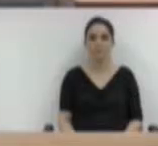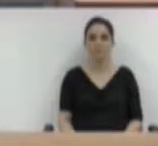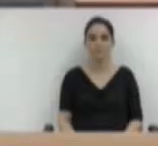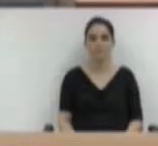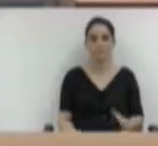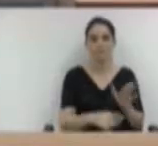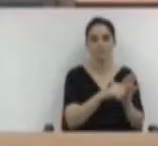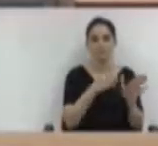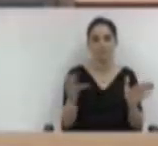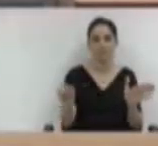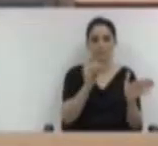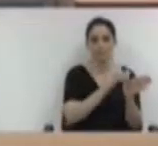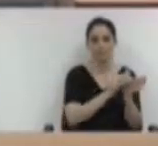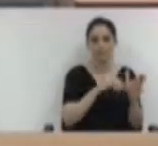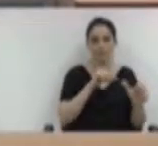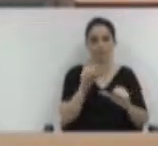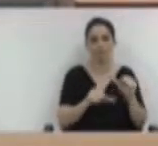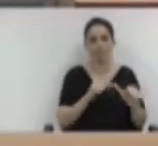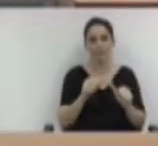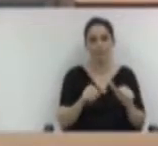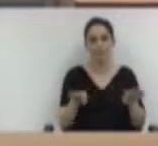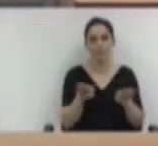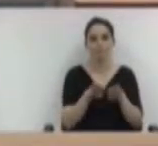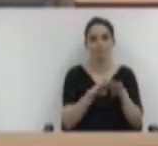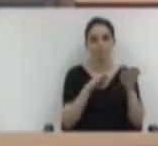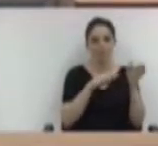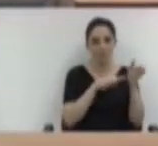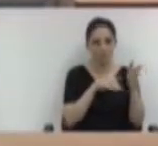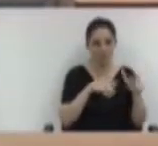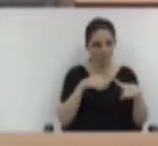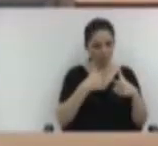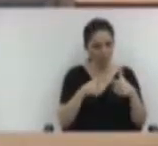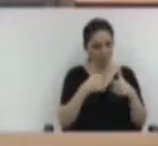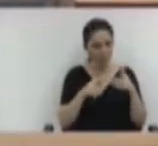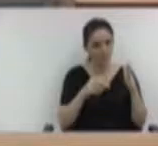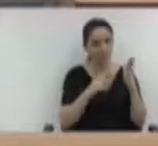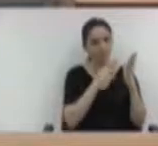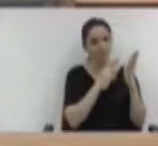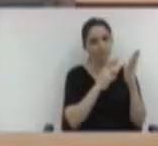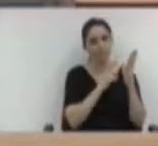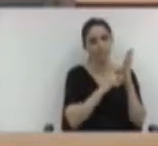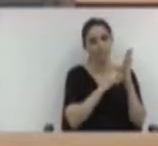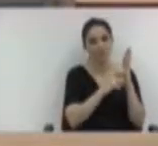emenda modificativa prejudica também o item 5º da pauta.